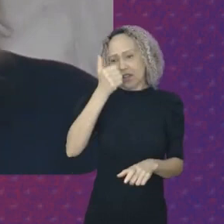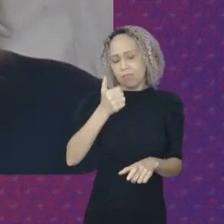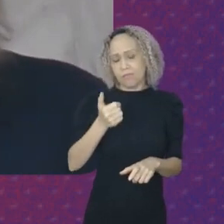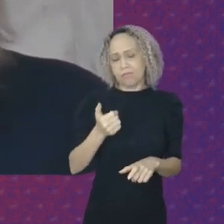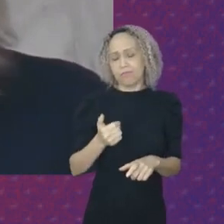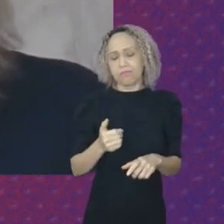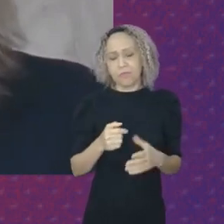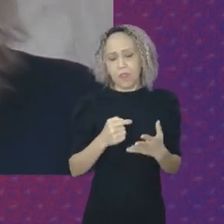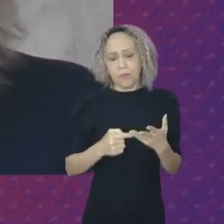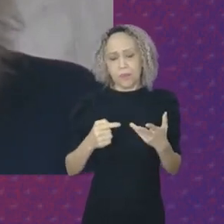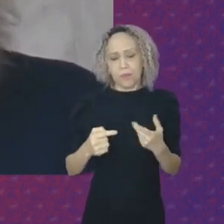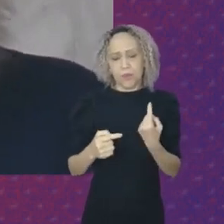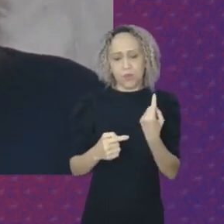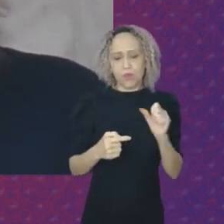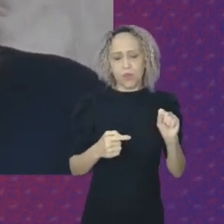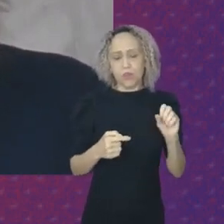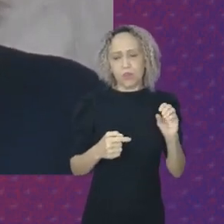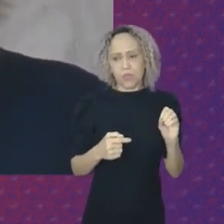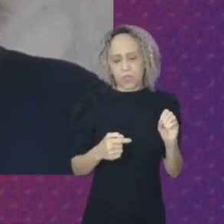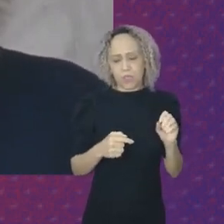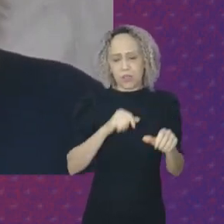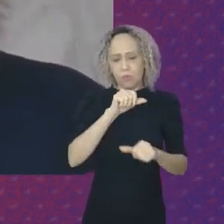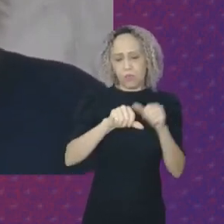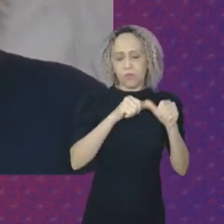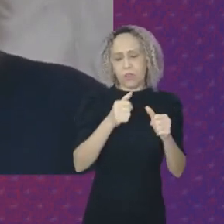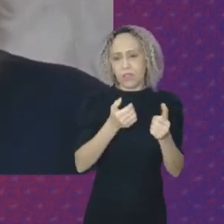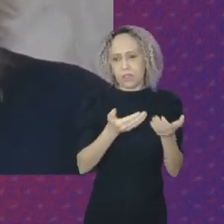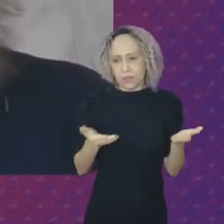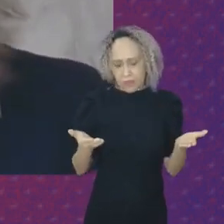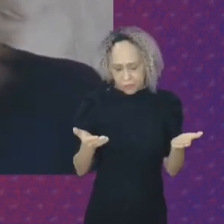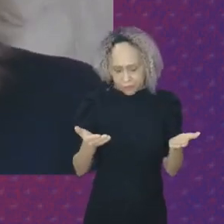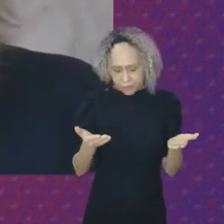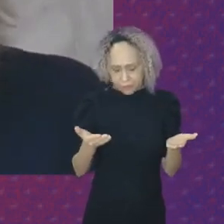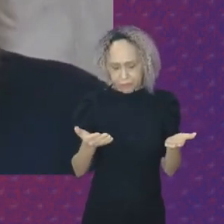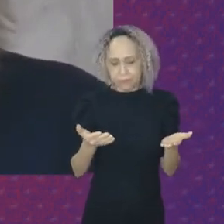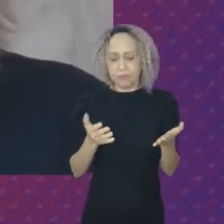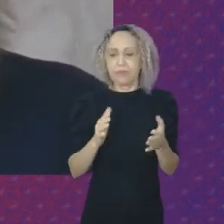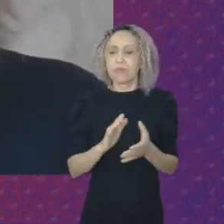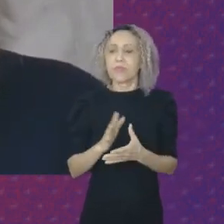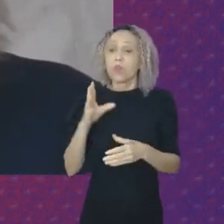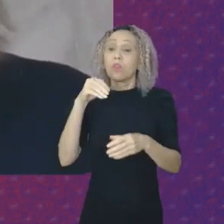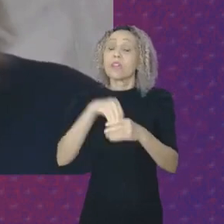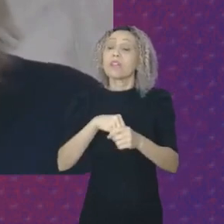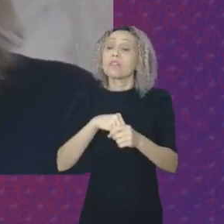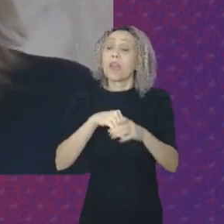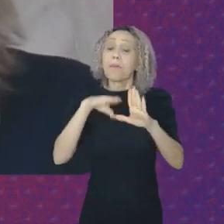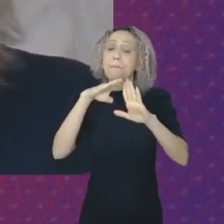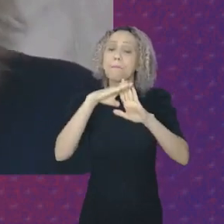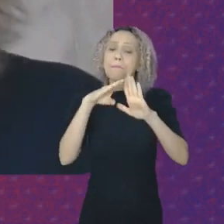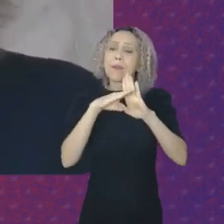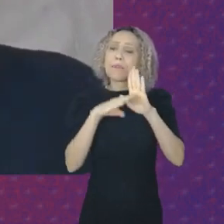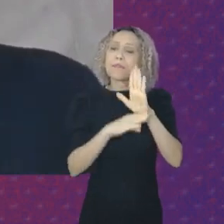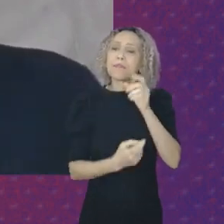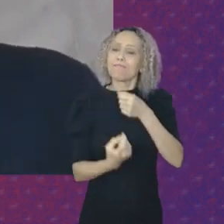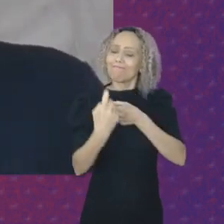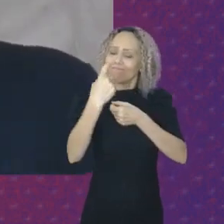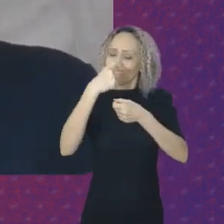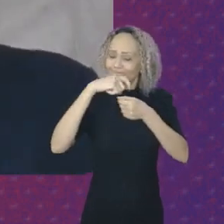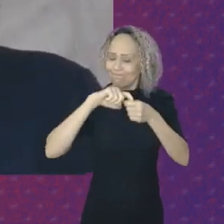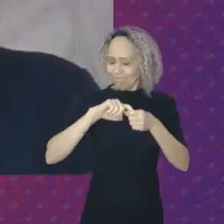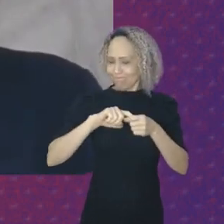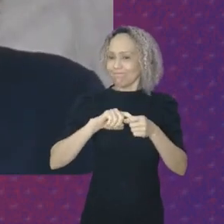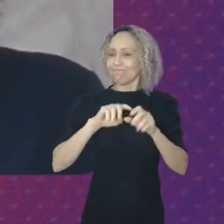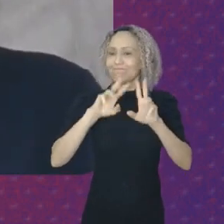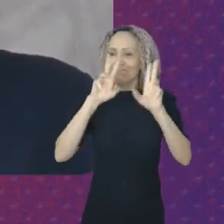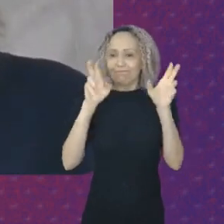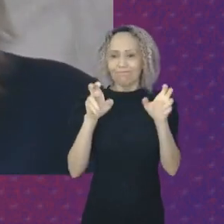foram essas as mudanças. Isso tudo dentro do relançamento do programa Mulher Viver Sem Violência, que também ali